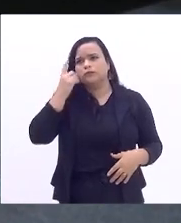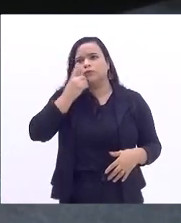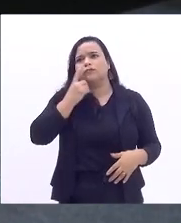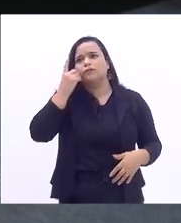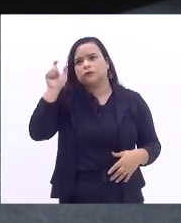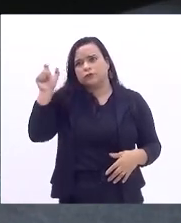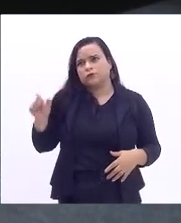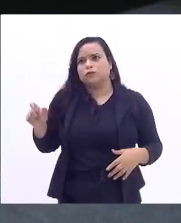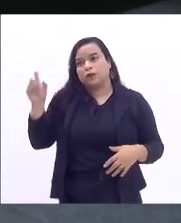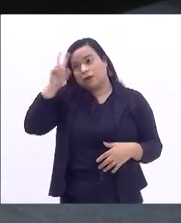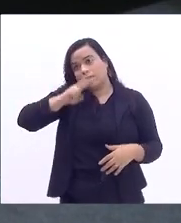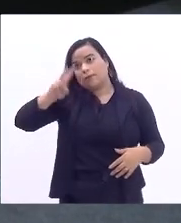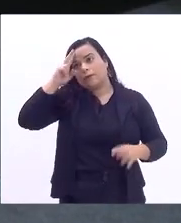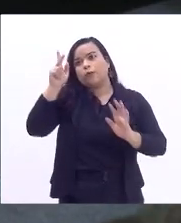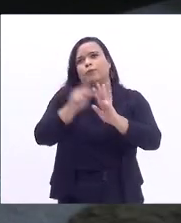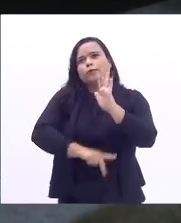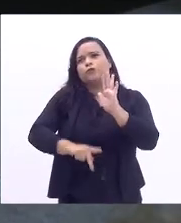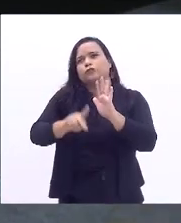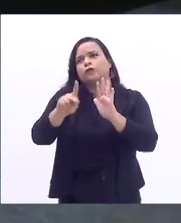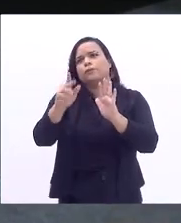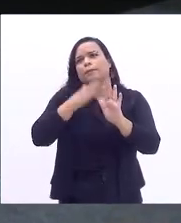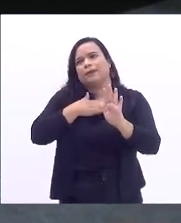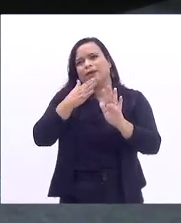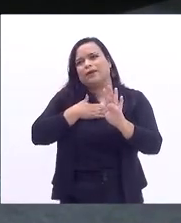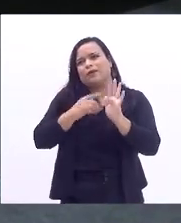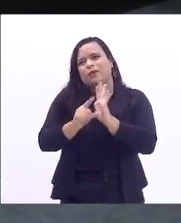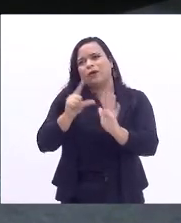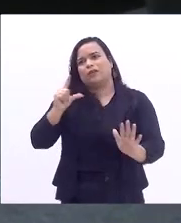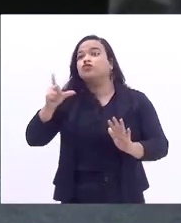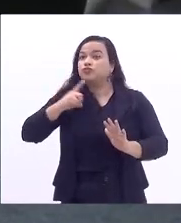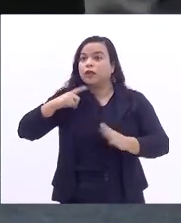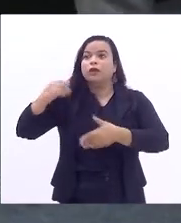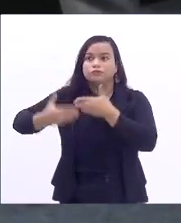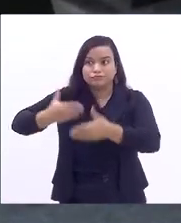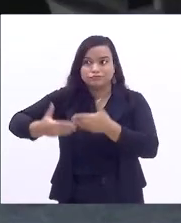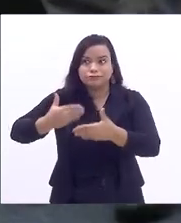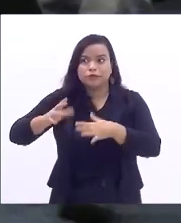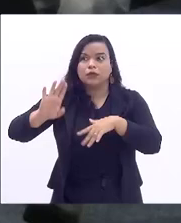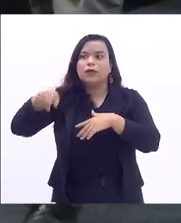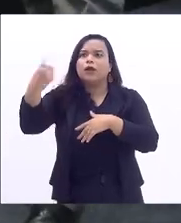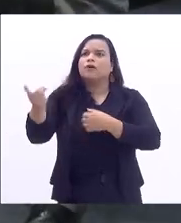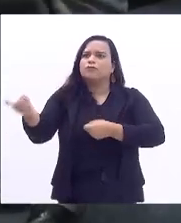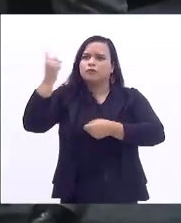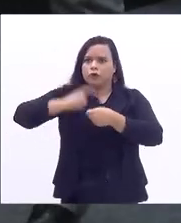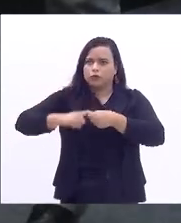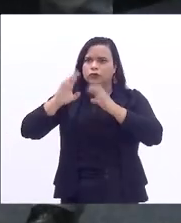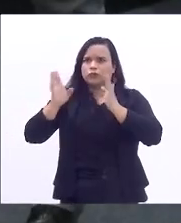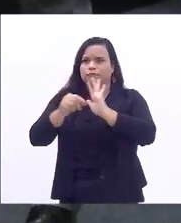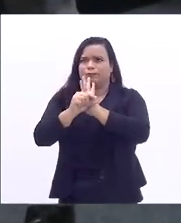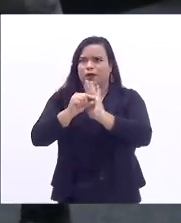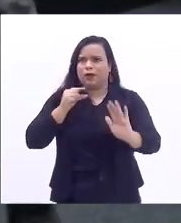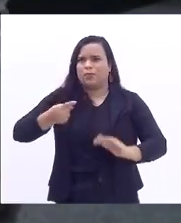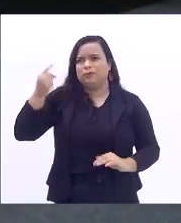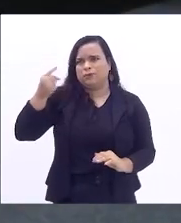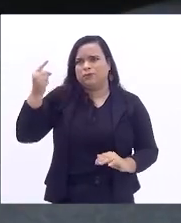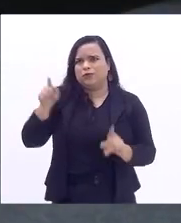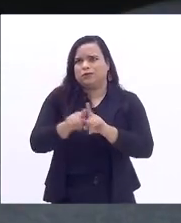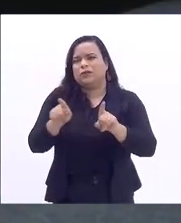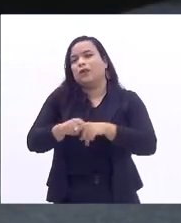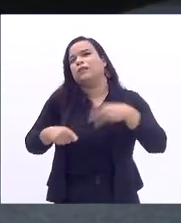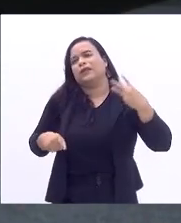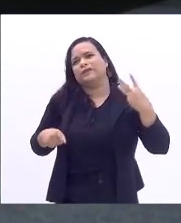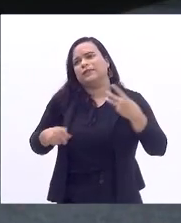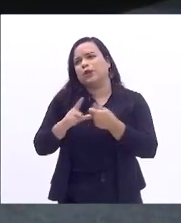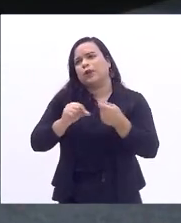Serginho lembrou que tinha um projeto O meu anterior em tramitação quando voltou já voltou com o parágrafo primeiro e o terceiro